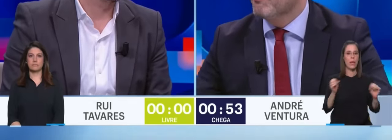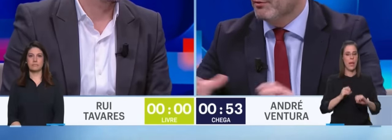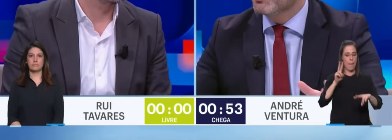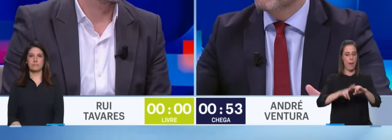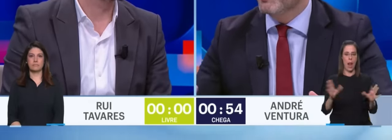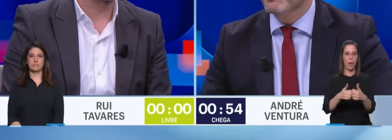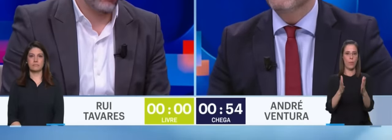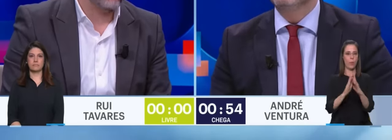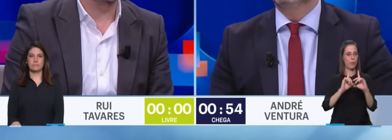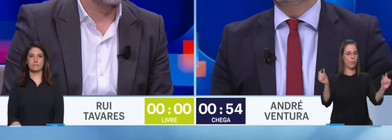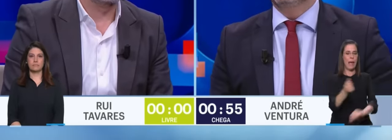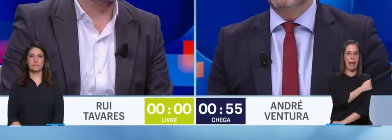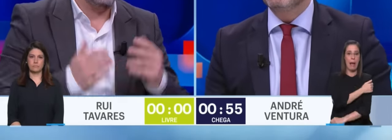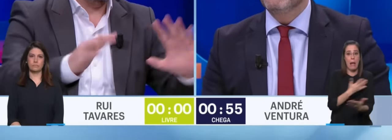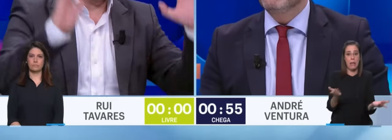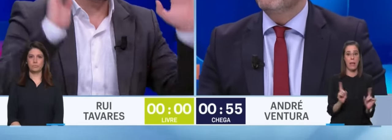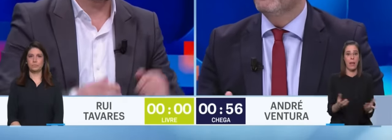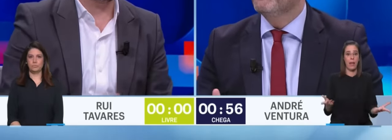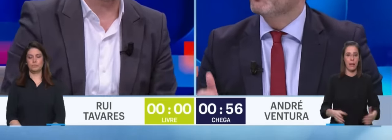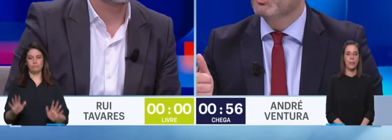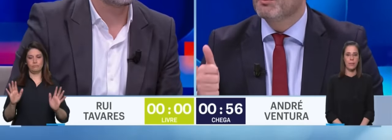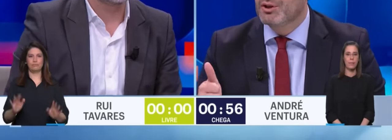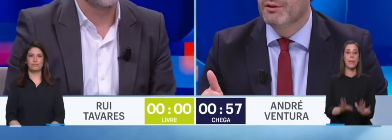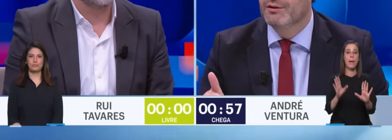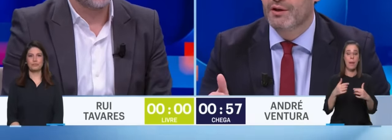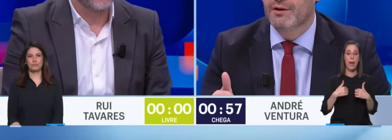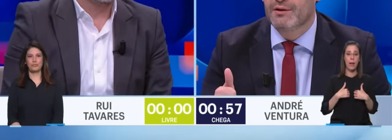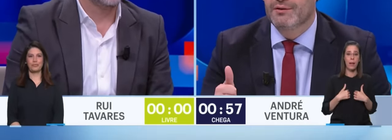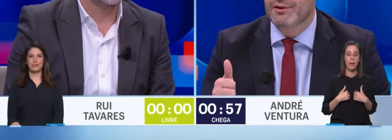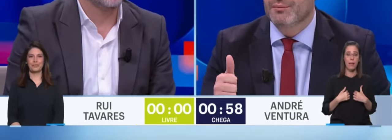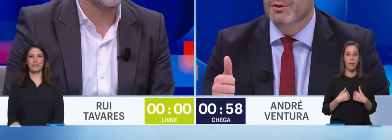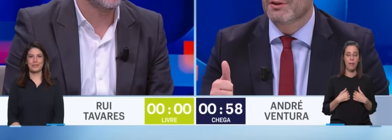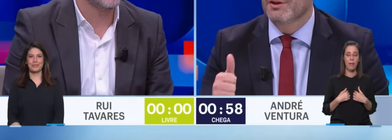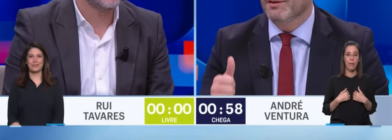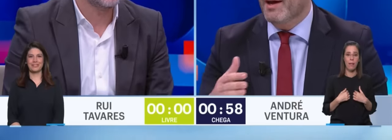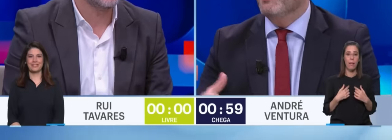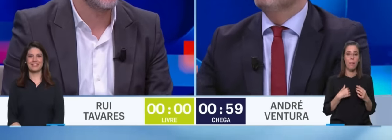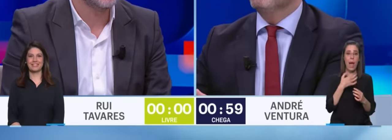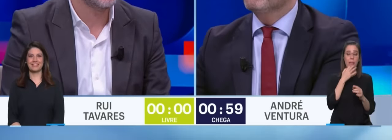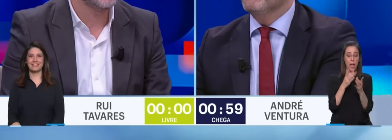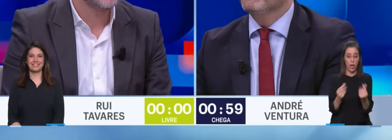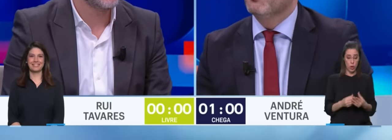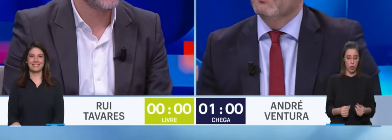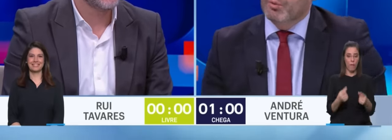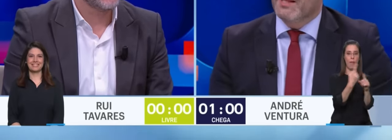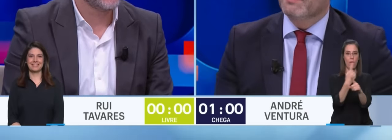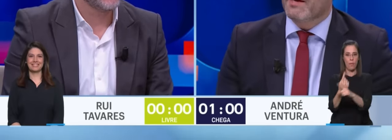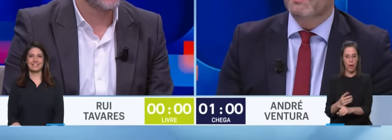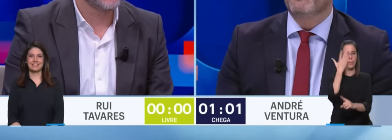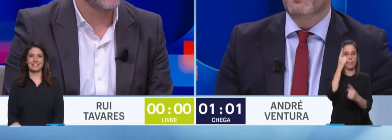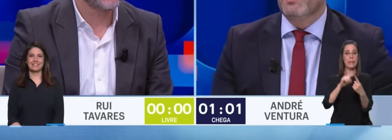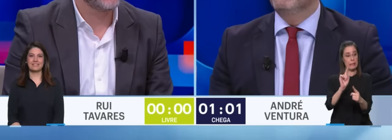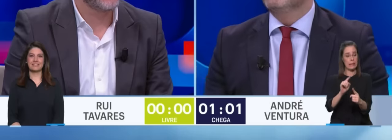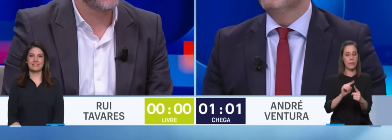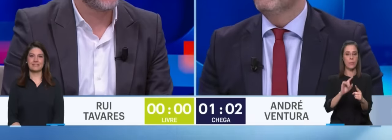prisão vai toda a gente para casa basicamente é isso e mas nós temos que e nós temos que conseguir atacar em várias frentes uma delas é